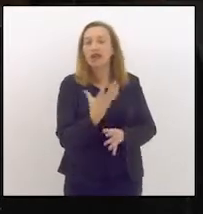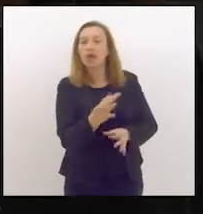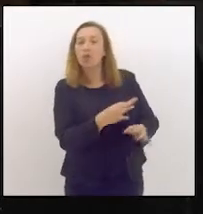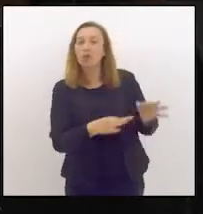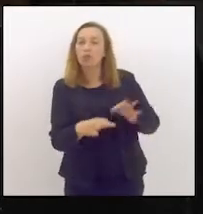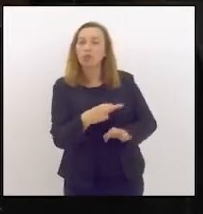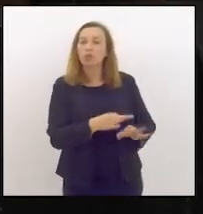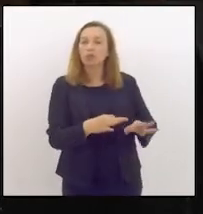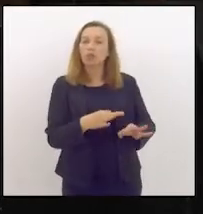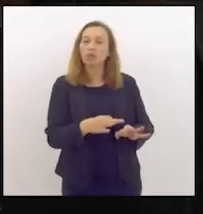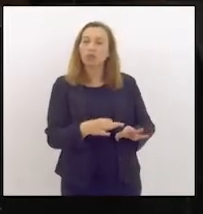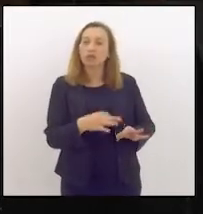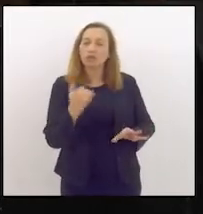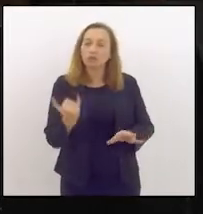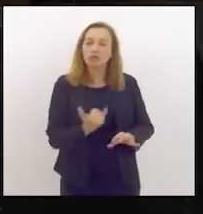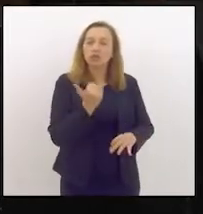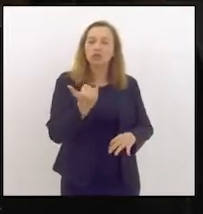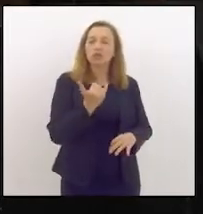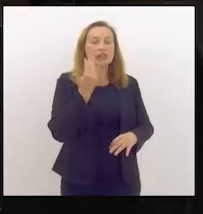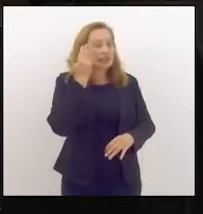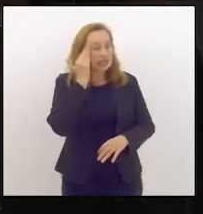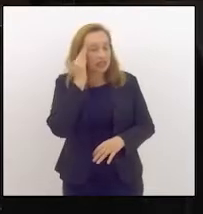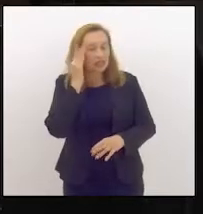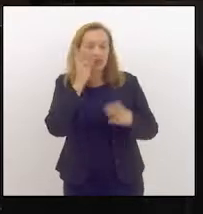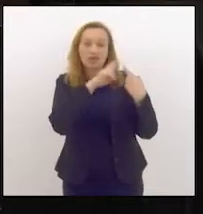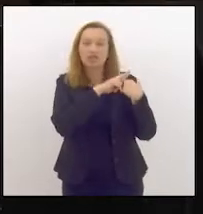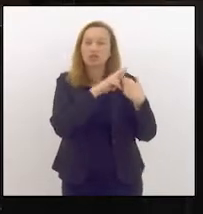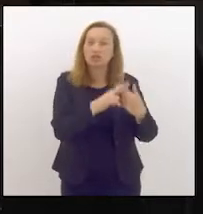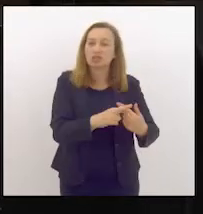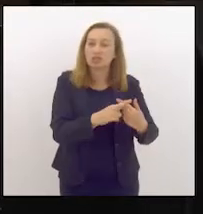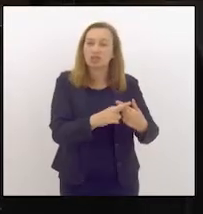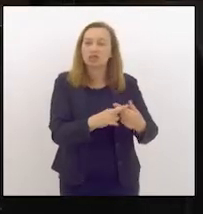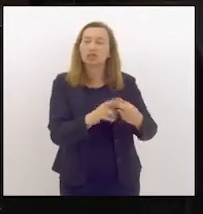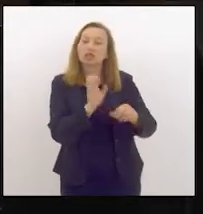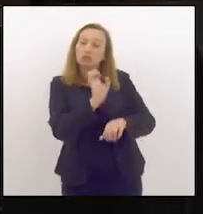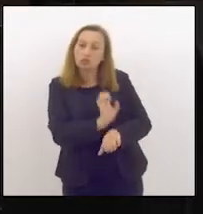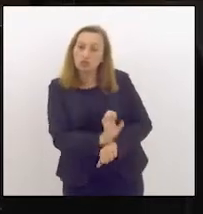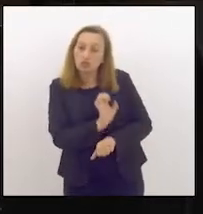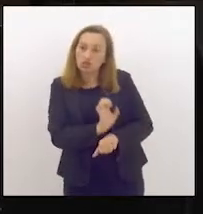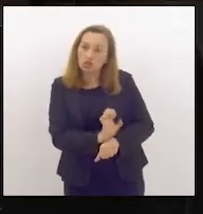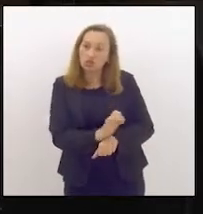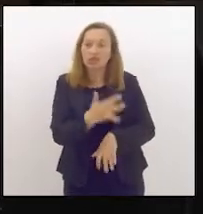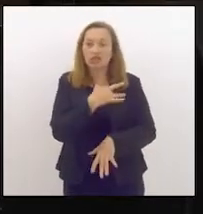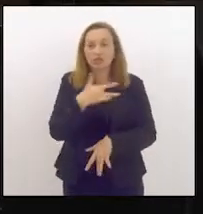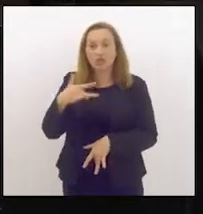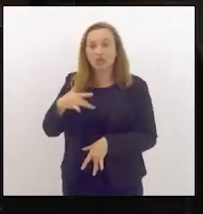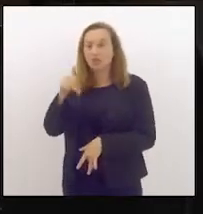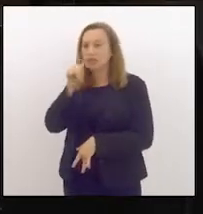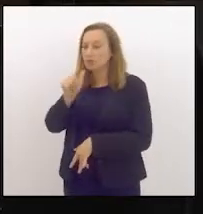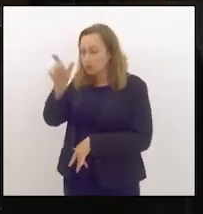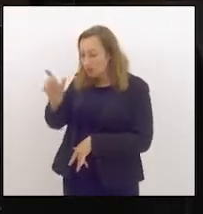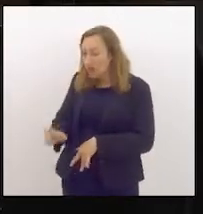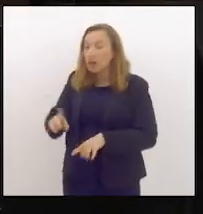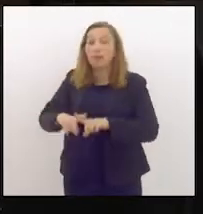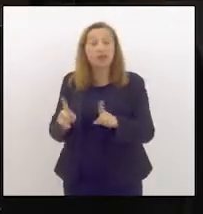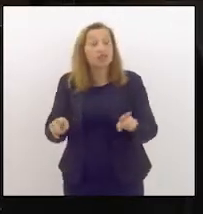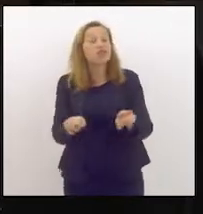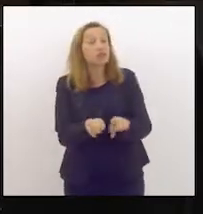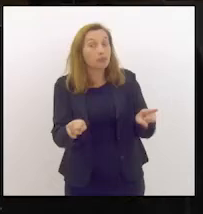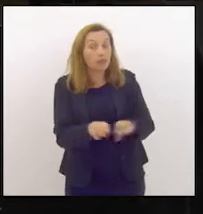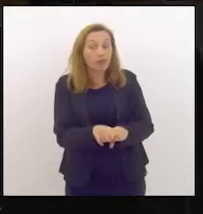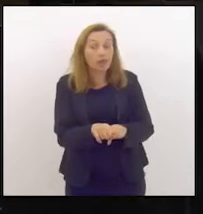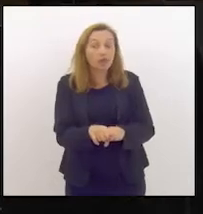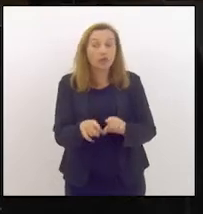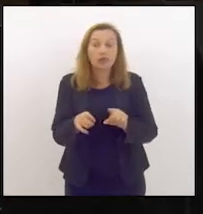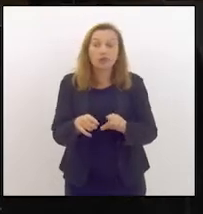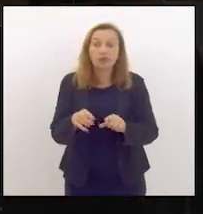programa macro entendendo a responsabilidade do estado na saúde dessa mulher mas também